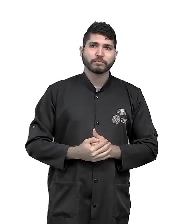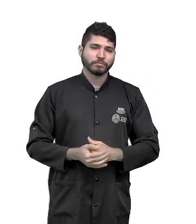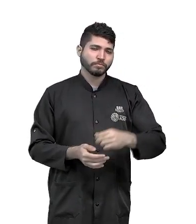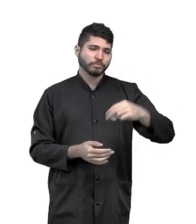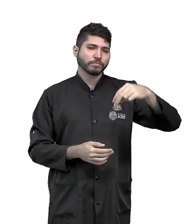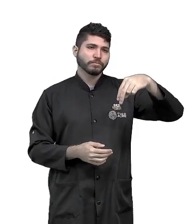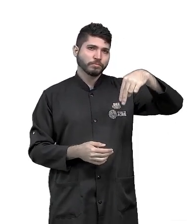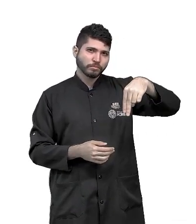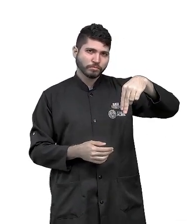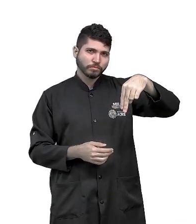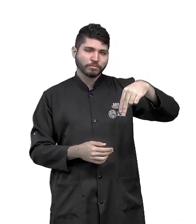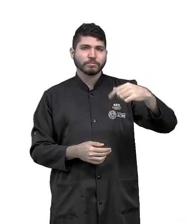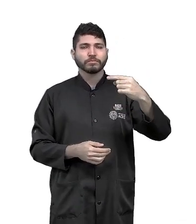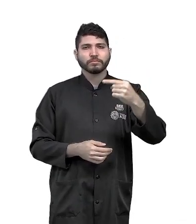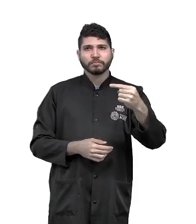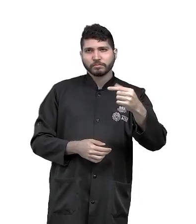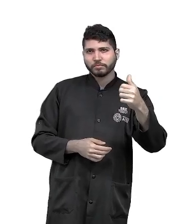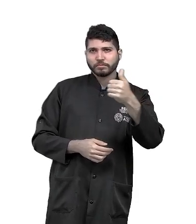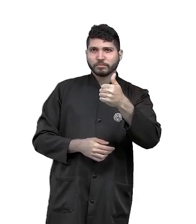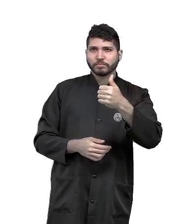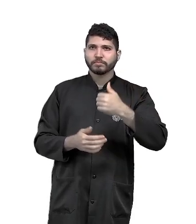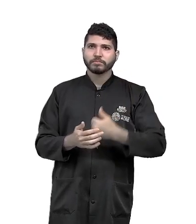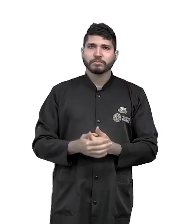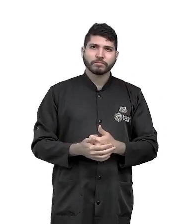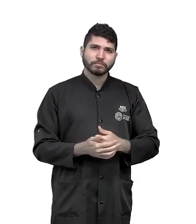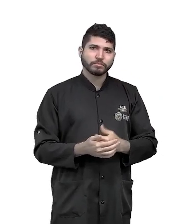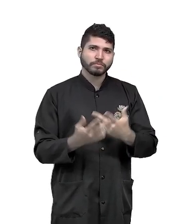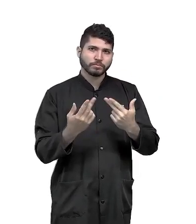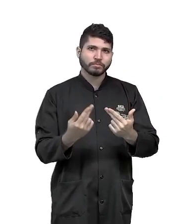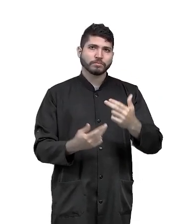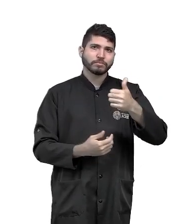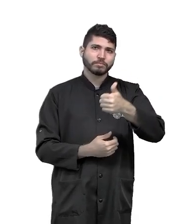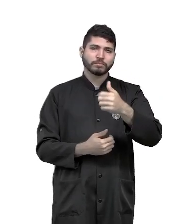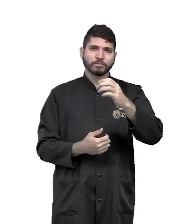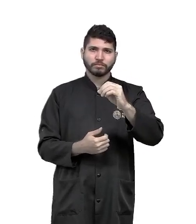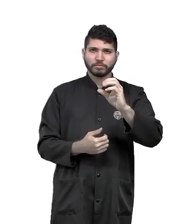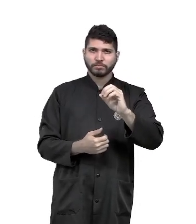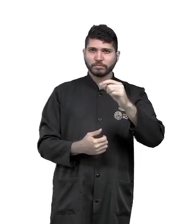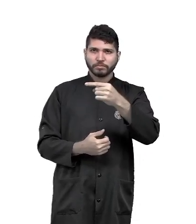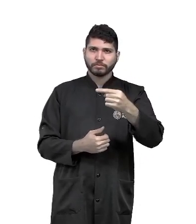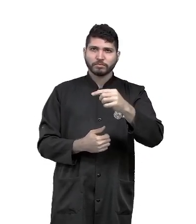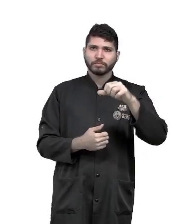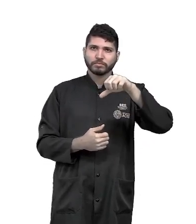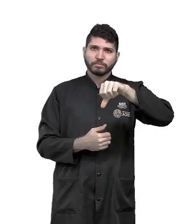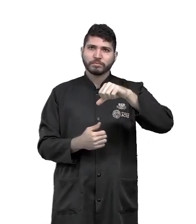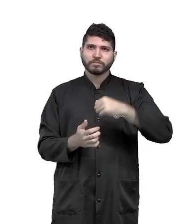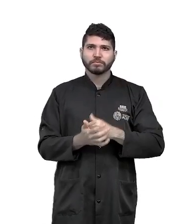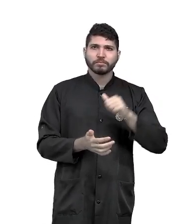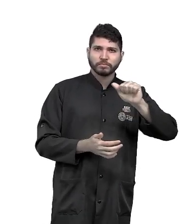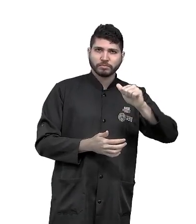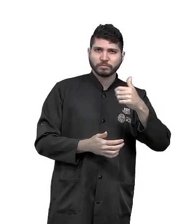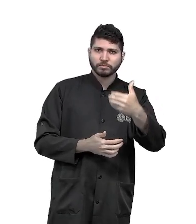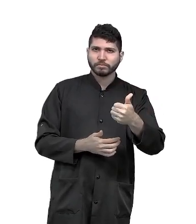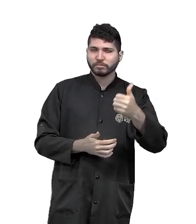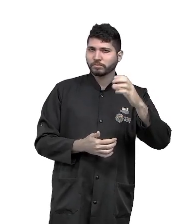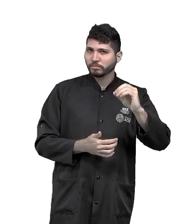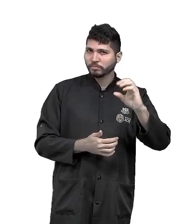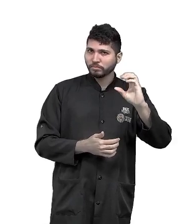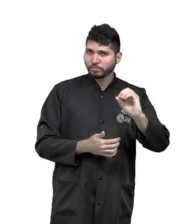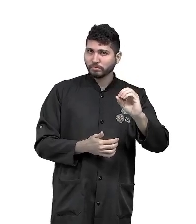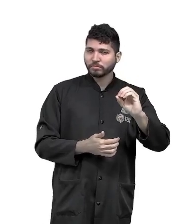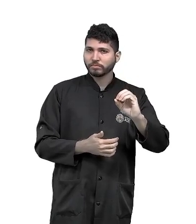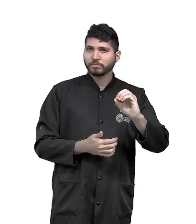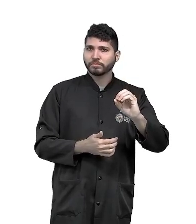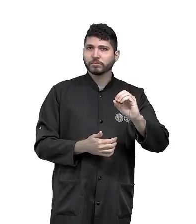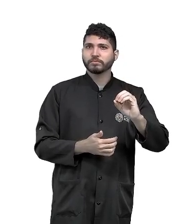menos 1, ou seja, 100 menos 1. Ou seja, o A100 procurado, ou seja, o centésimo termo,